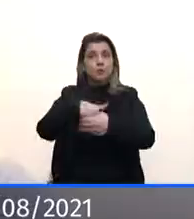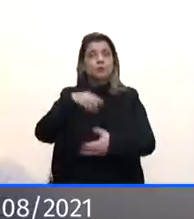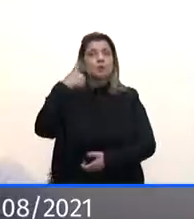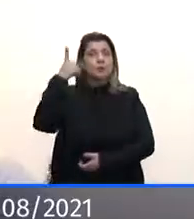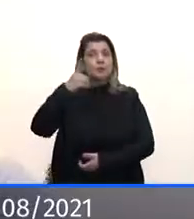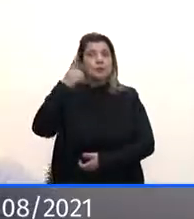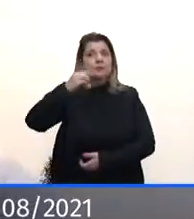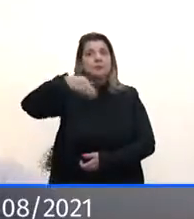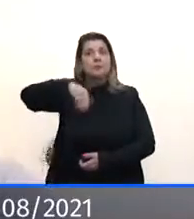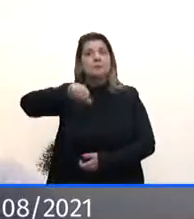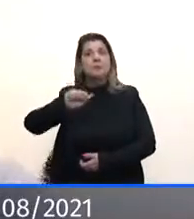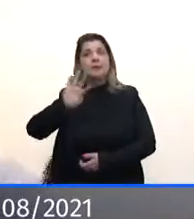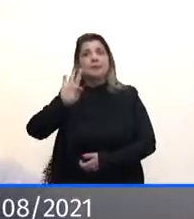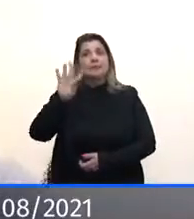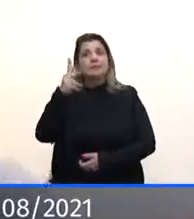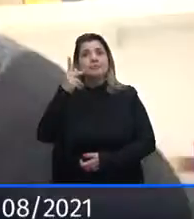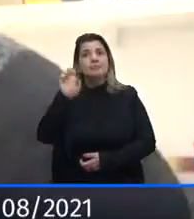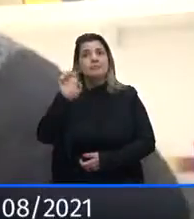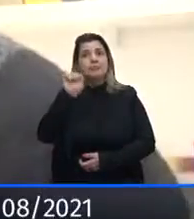Matheus Vespe.